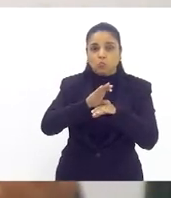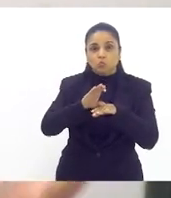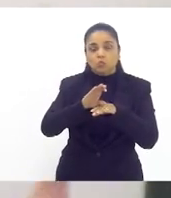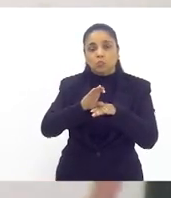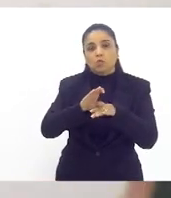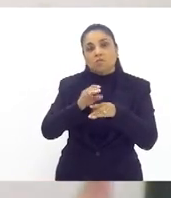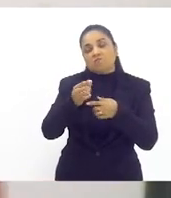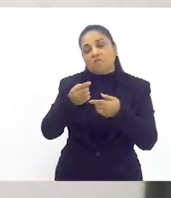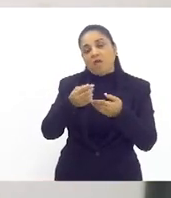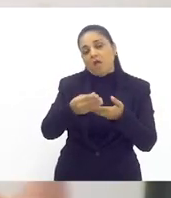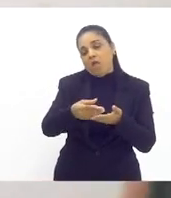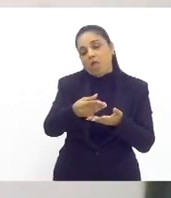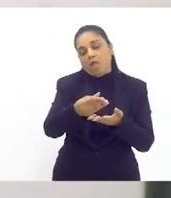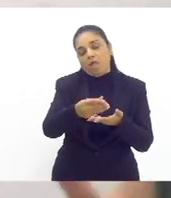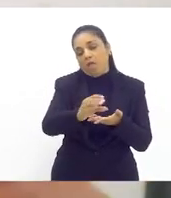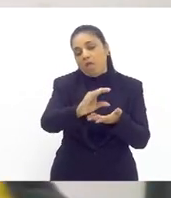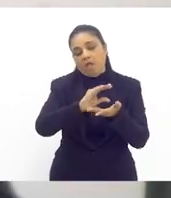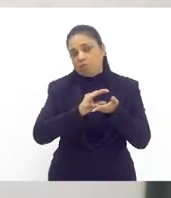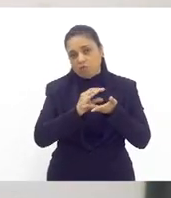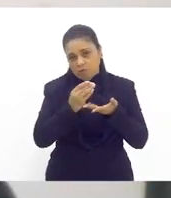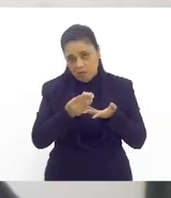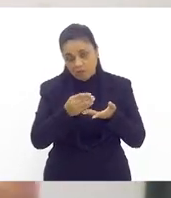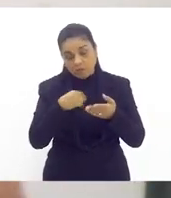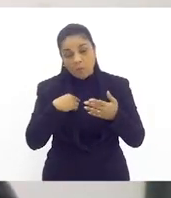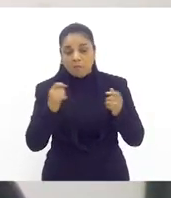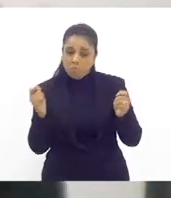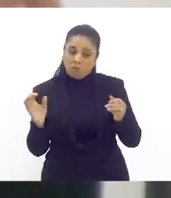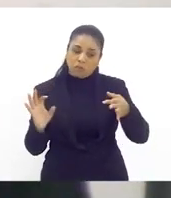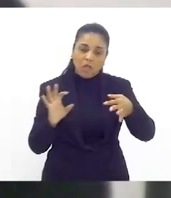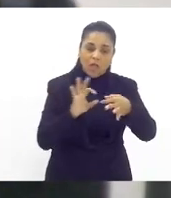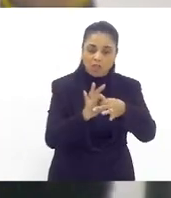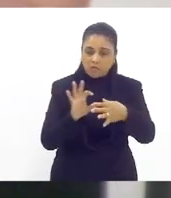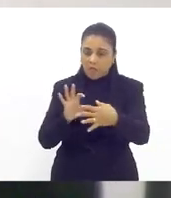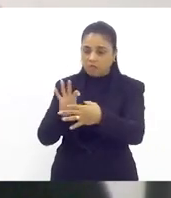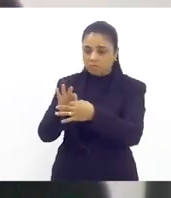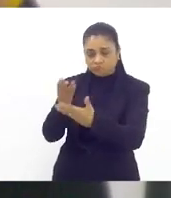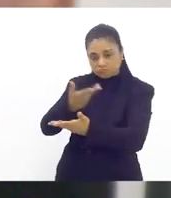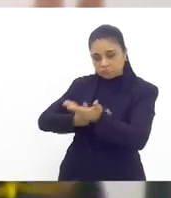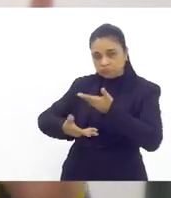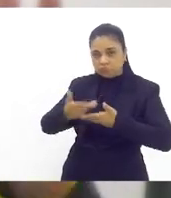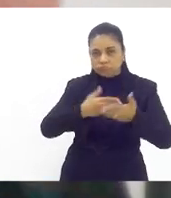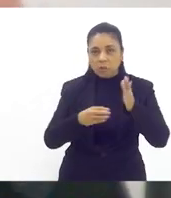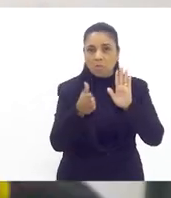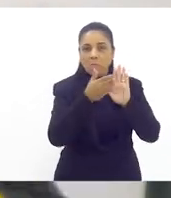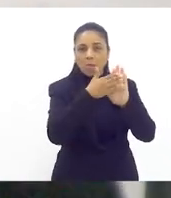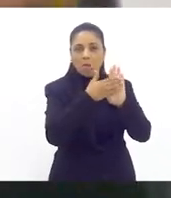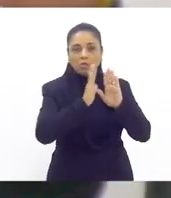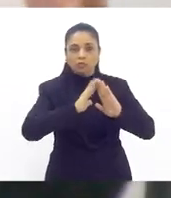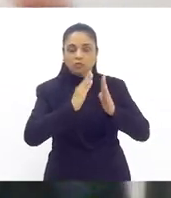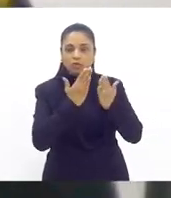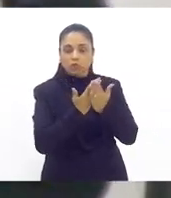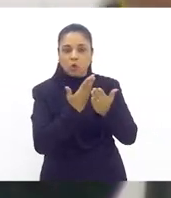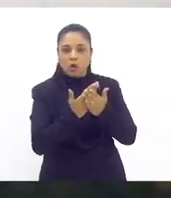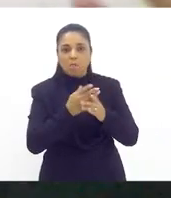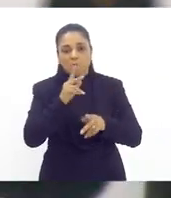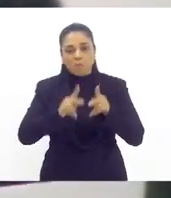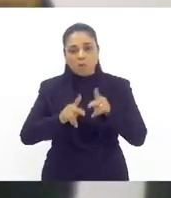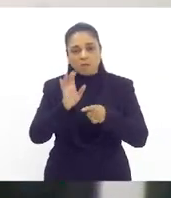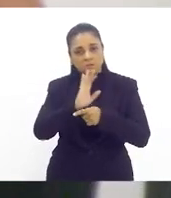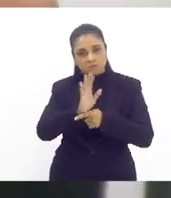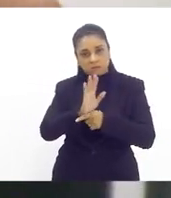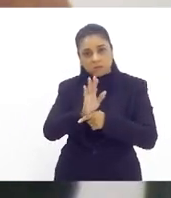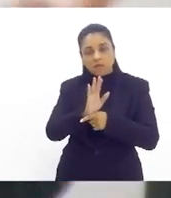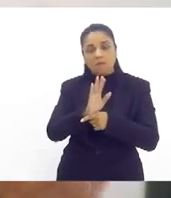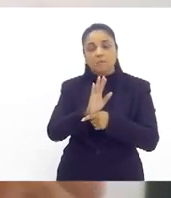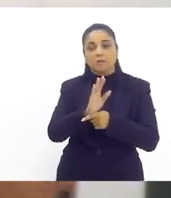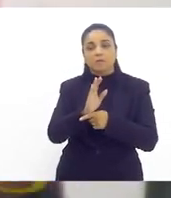gerar muito produto a gente pode fazer com que tudo isso esteja integrado numa proposta de sei lá escola popular de cinema em que as pessoas de alguma maneira não